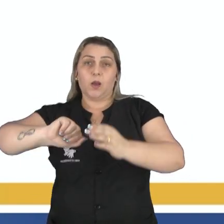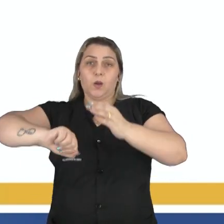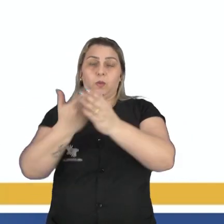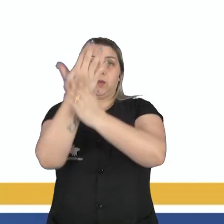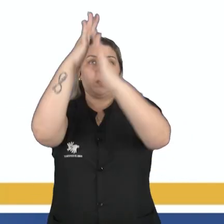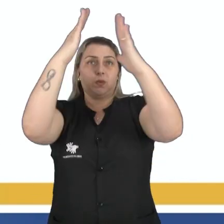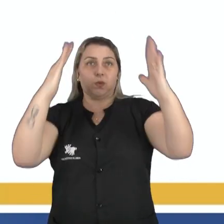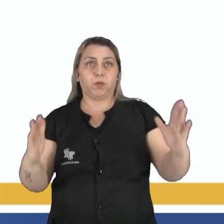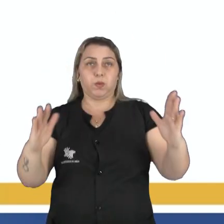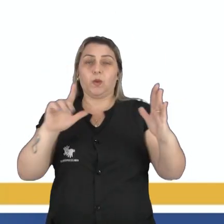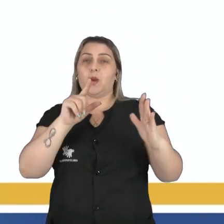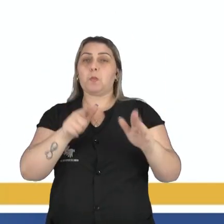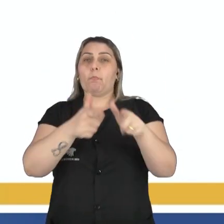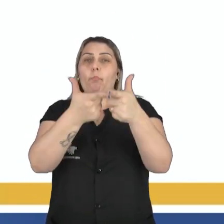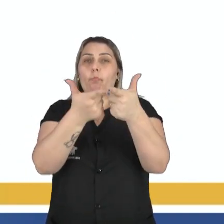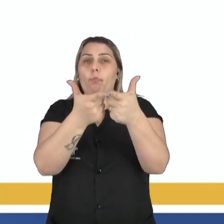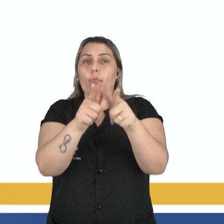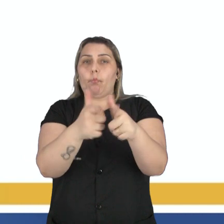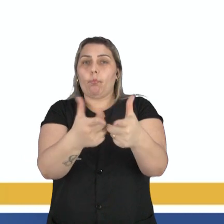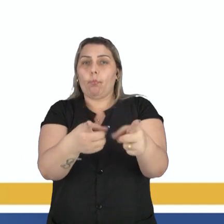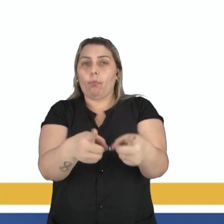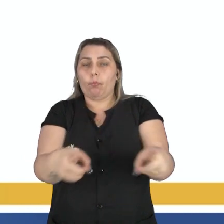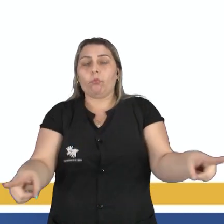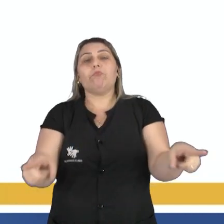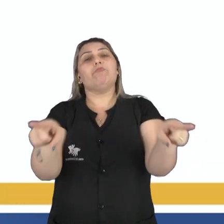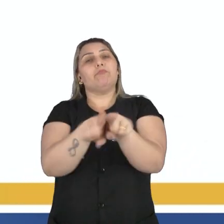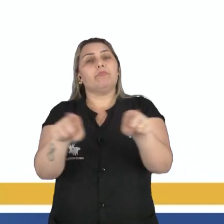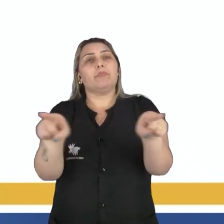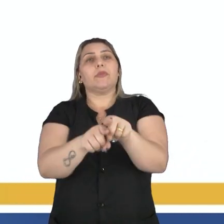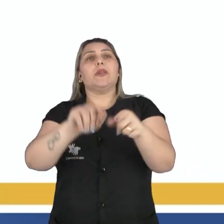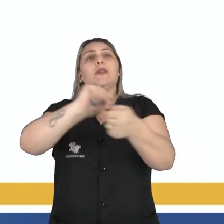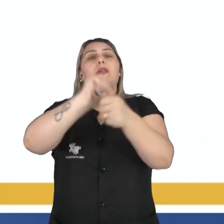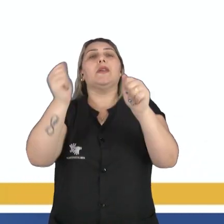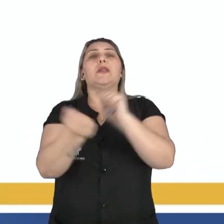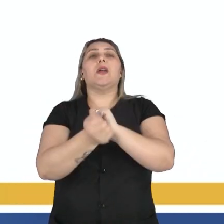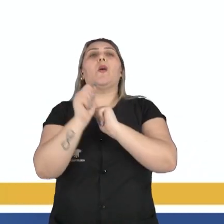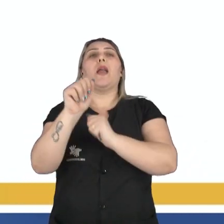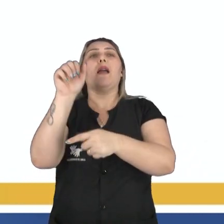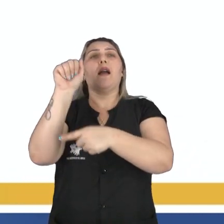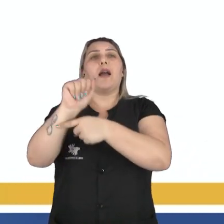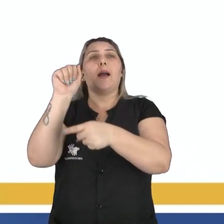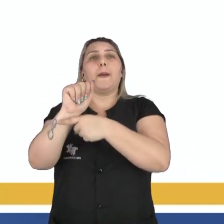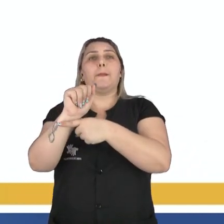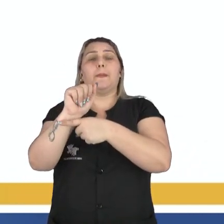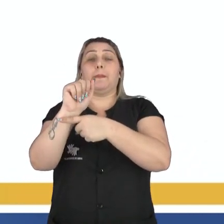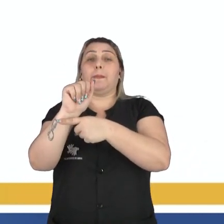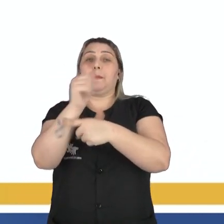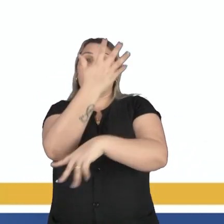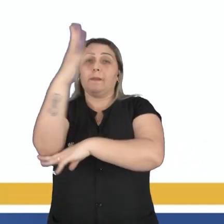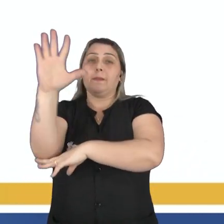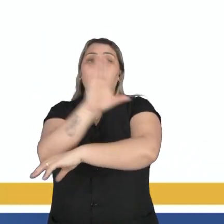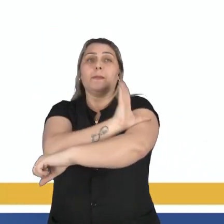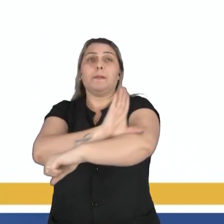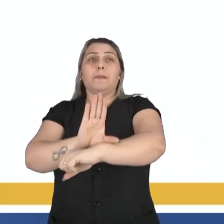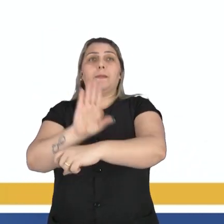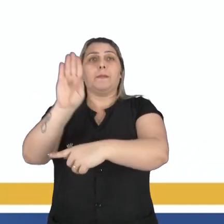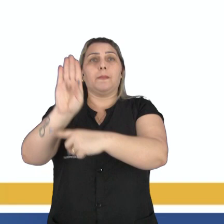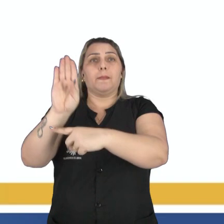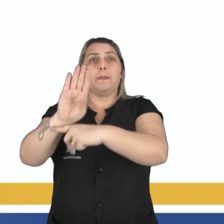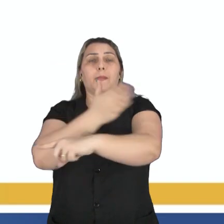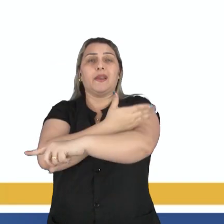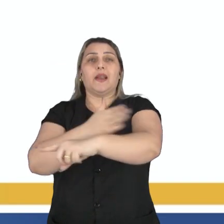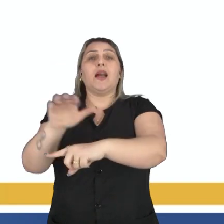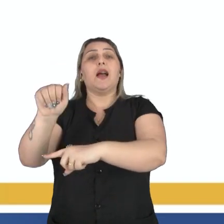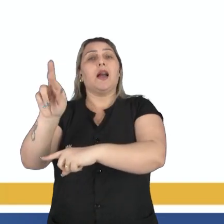vulcânica, desertos de sal, dentre outros, está associada à ideia de, letra A, paisagens culturais, letra